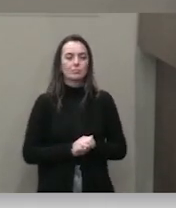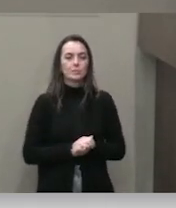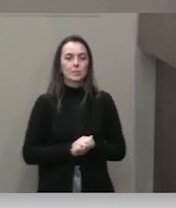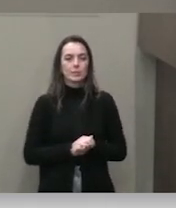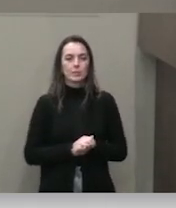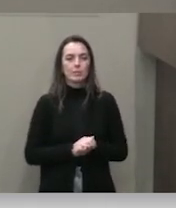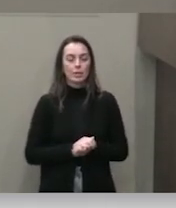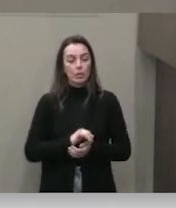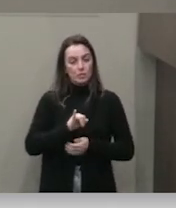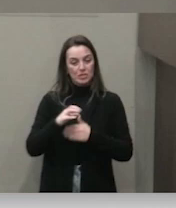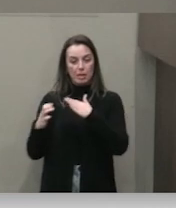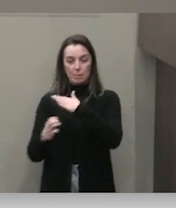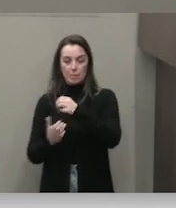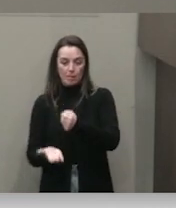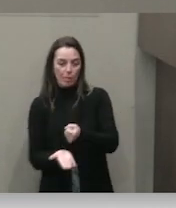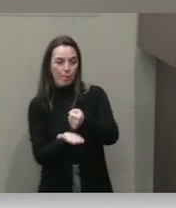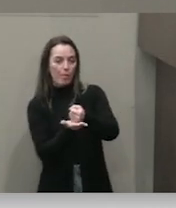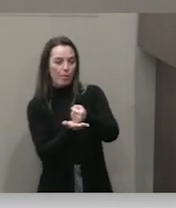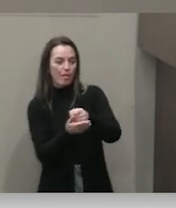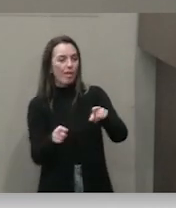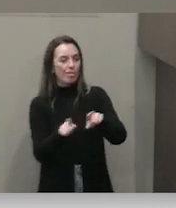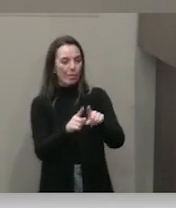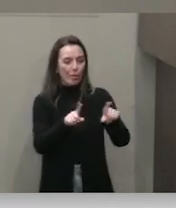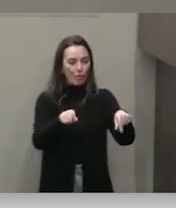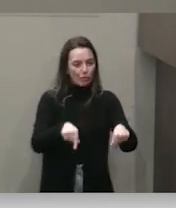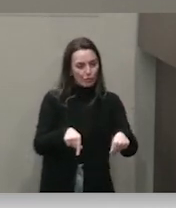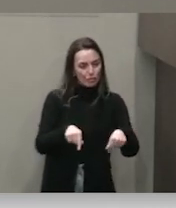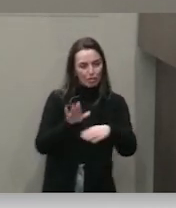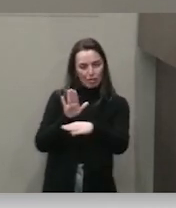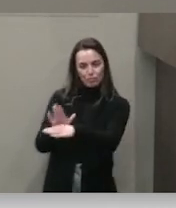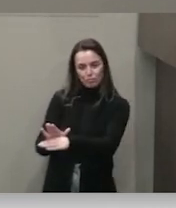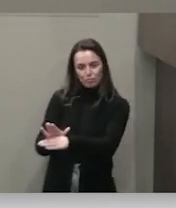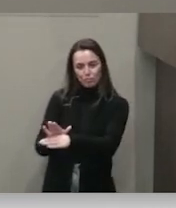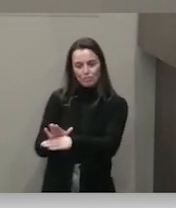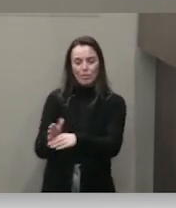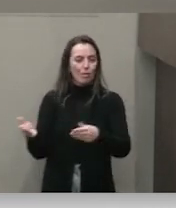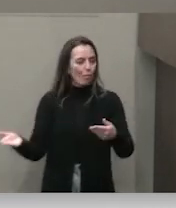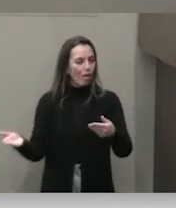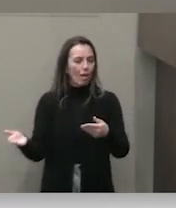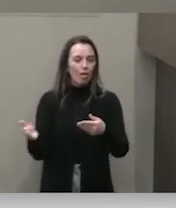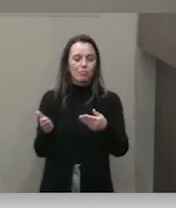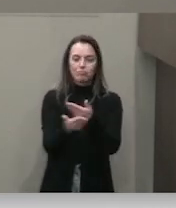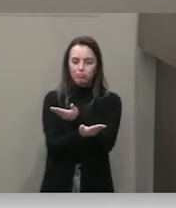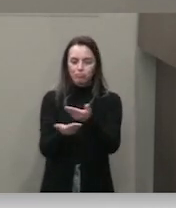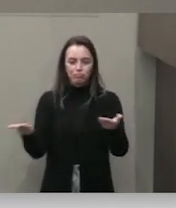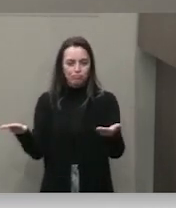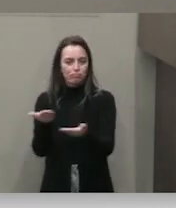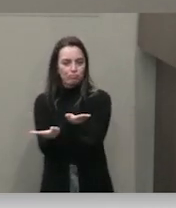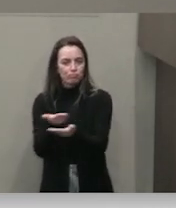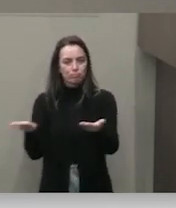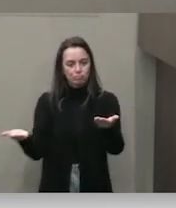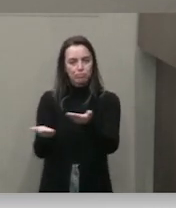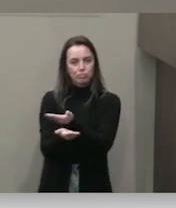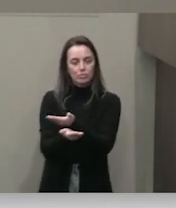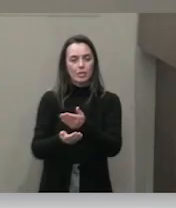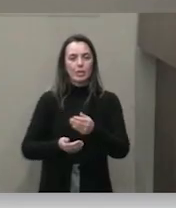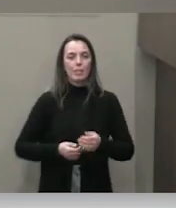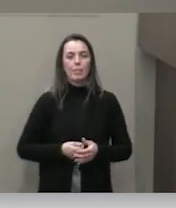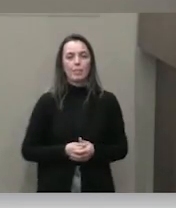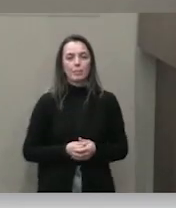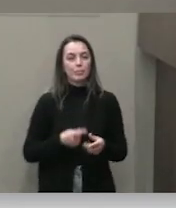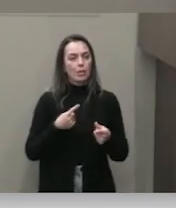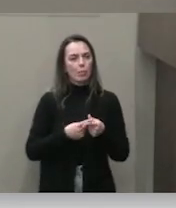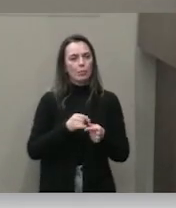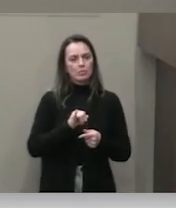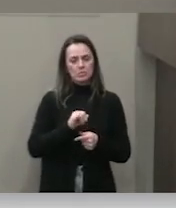dúvida. E ele vai trazer mais resultado para a empresa, que vai beneficiar e vai trazer mais resultado na qualidade de vida do colaborador. Porque